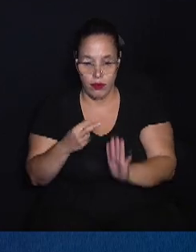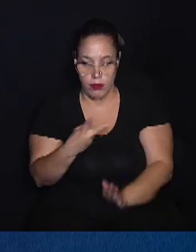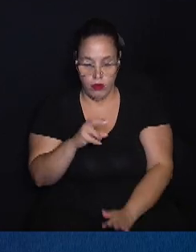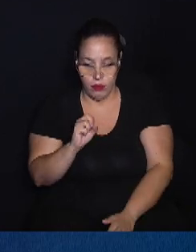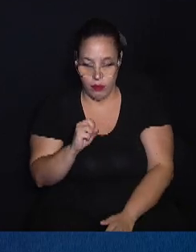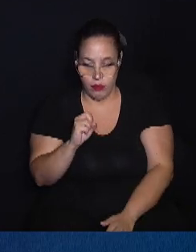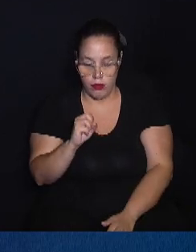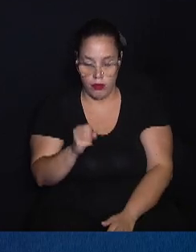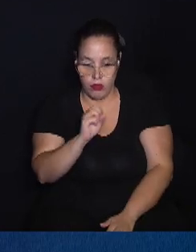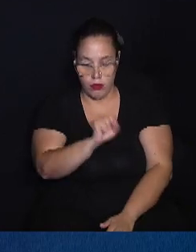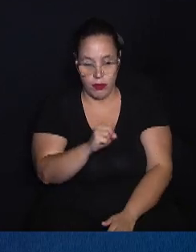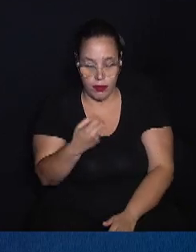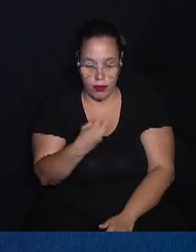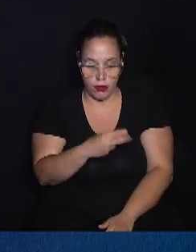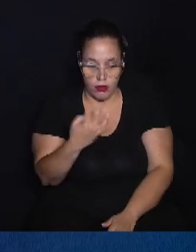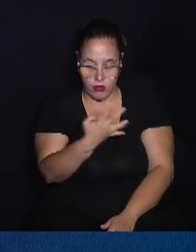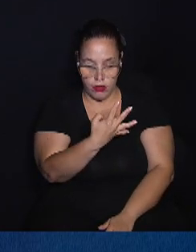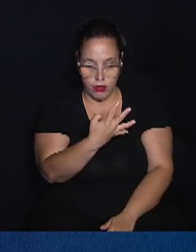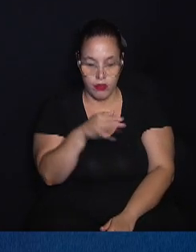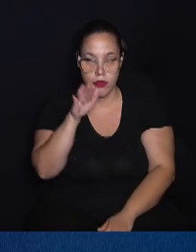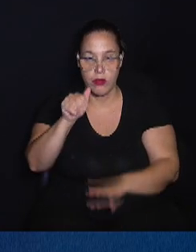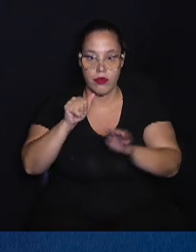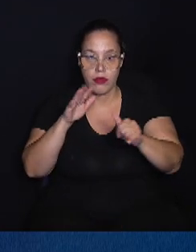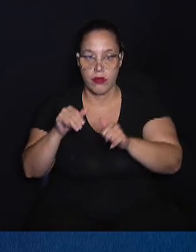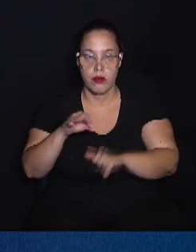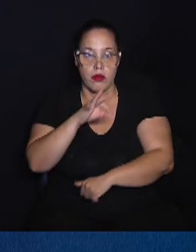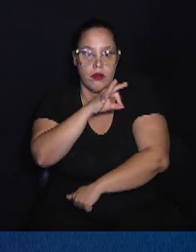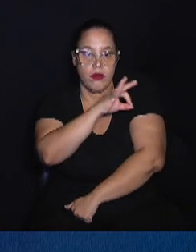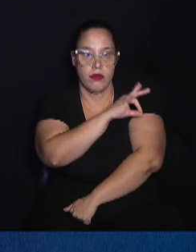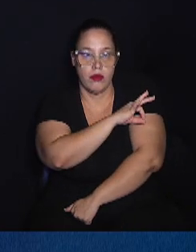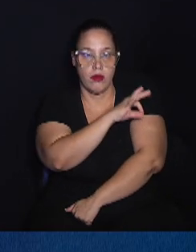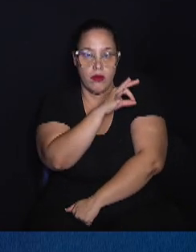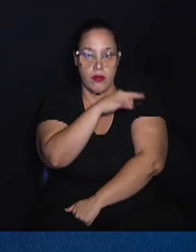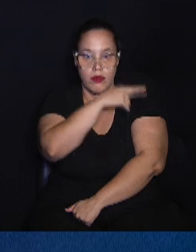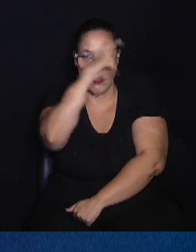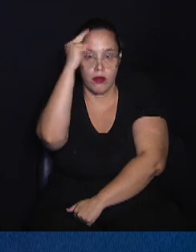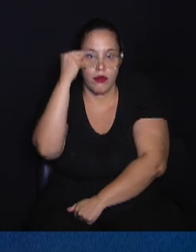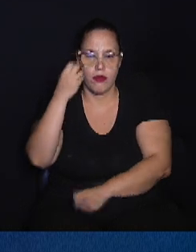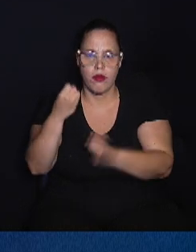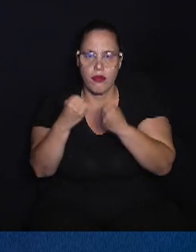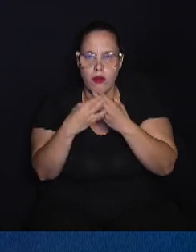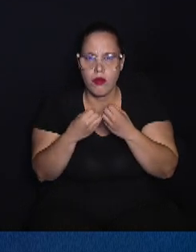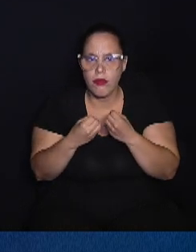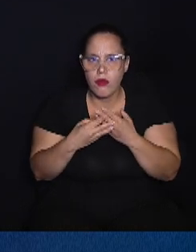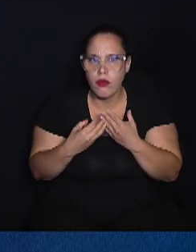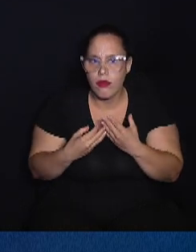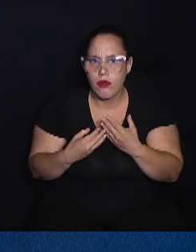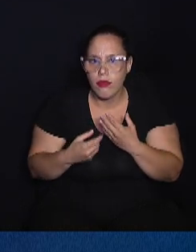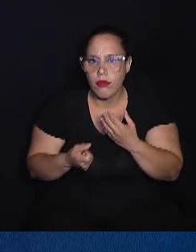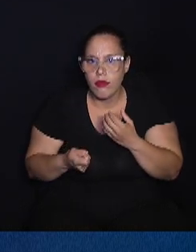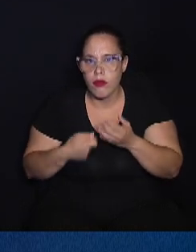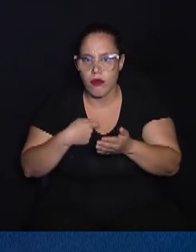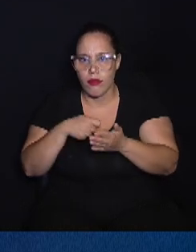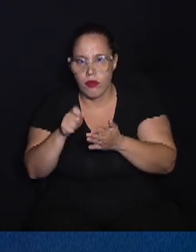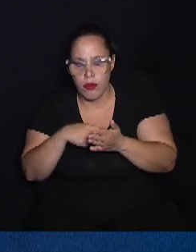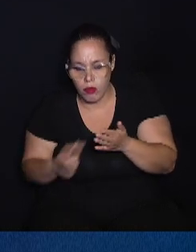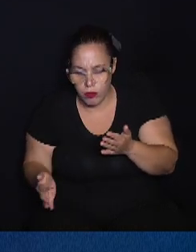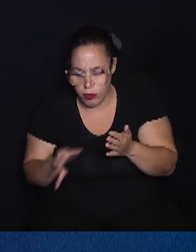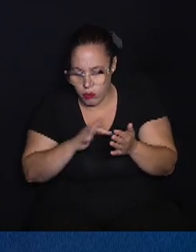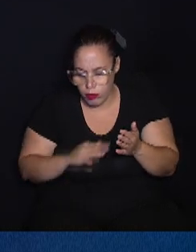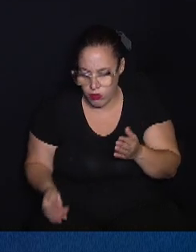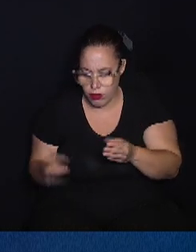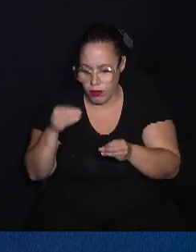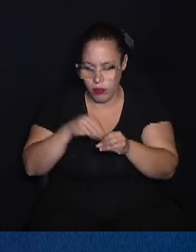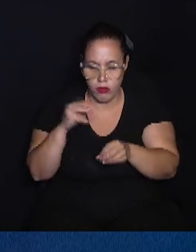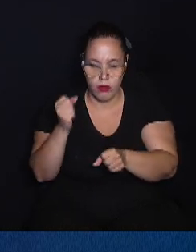de 2024 solicitando ao prefeito informações sobre as verbas federais destinadas para